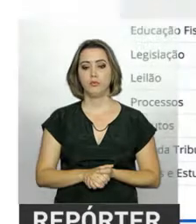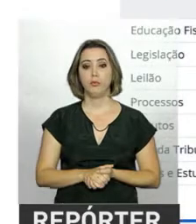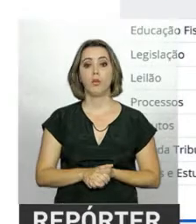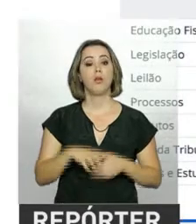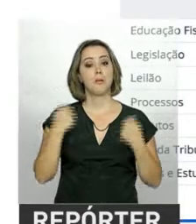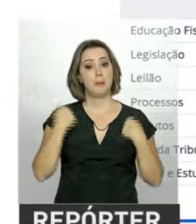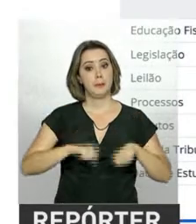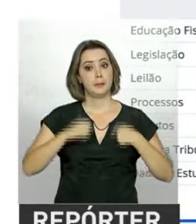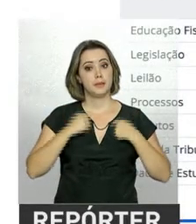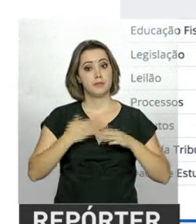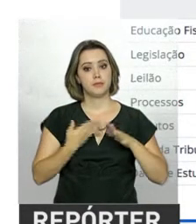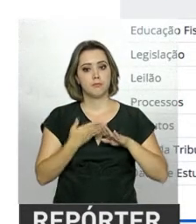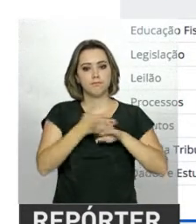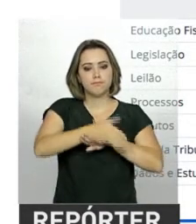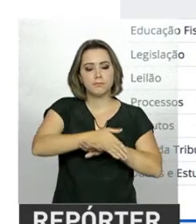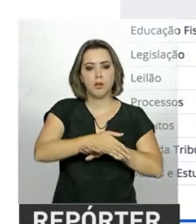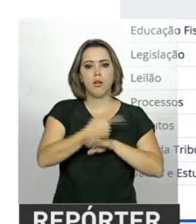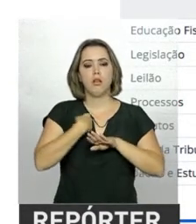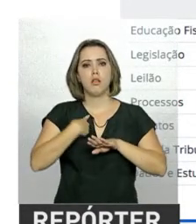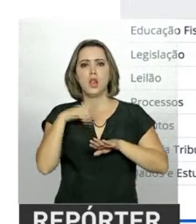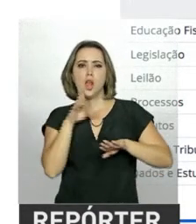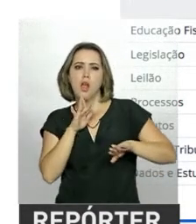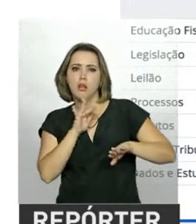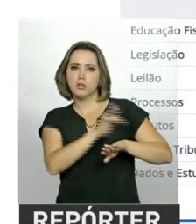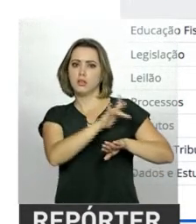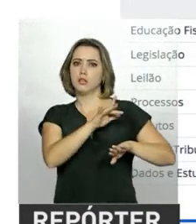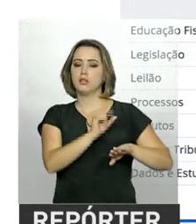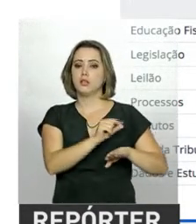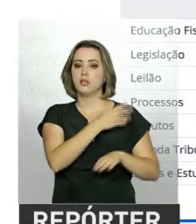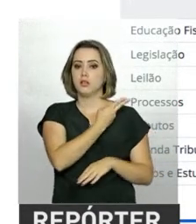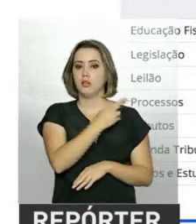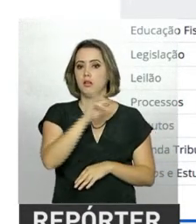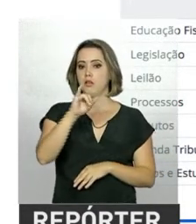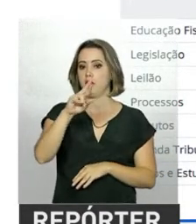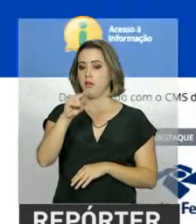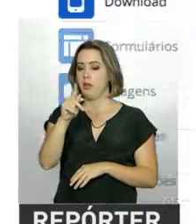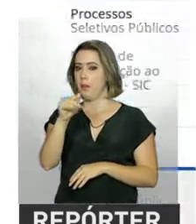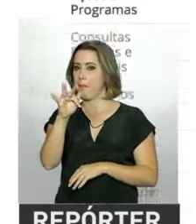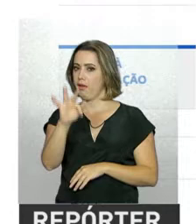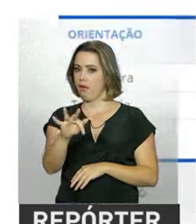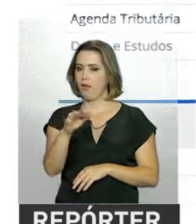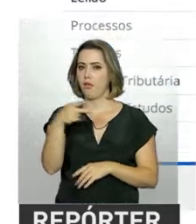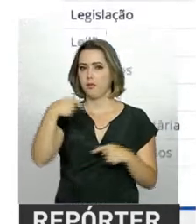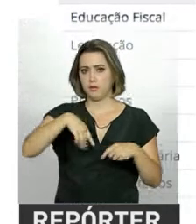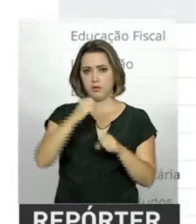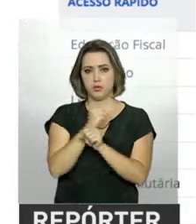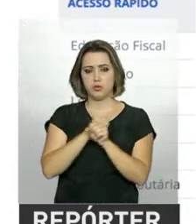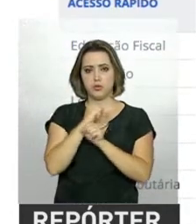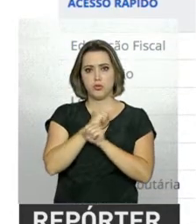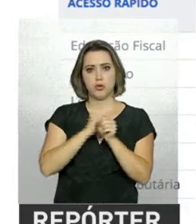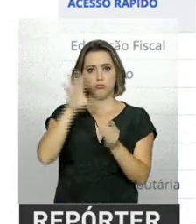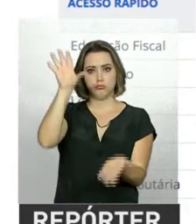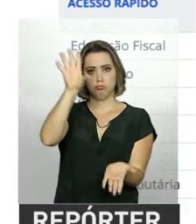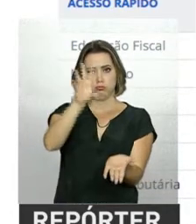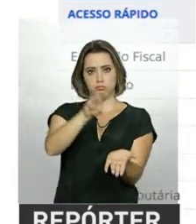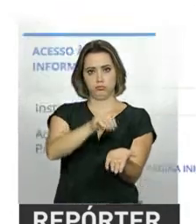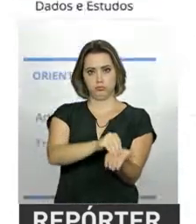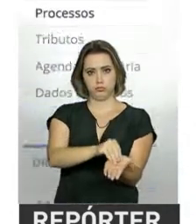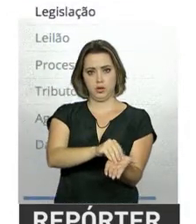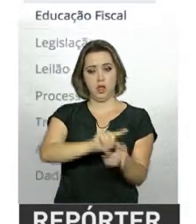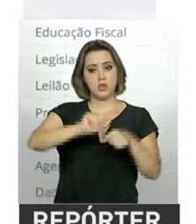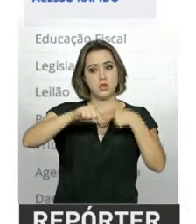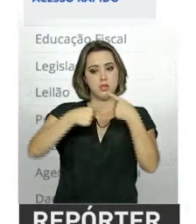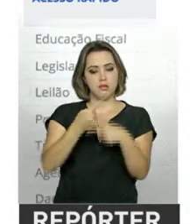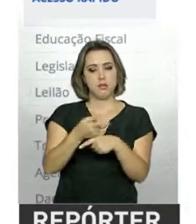www.receita.fazenda.gov.br. Na página, o contribuinte deve clicar na seção IRPF 2017 e em download do programa. O